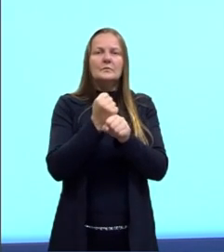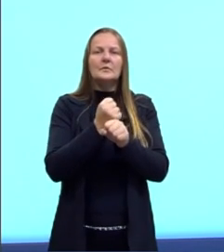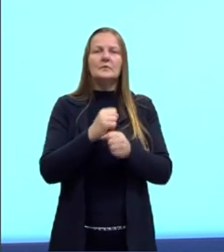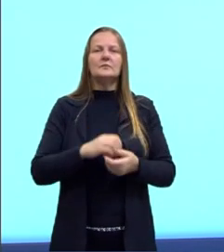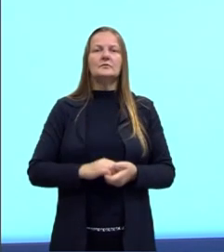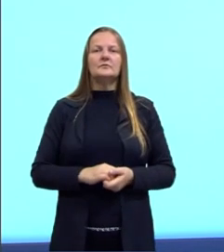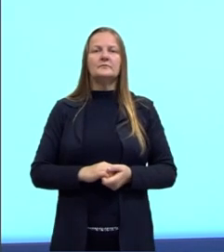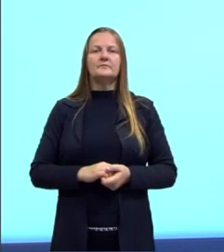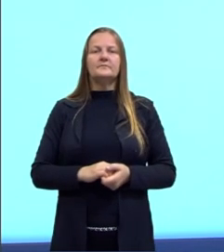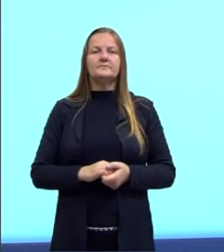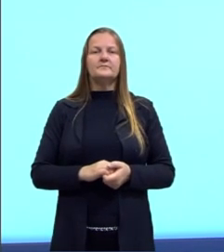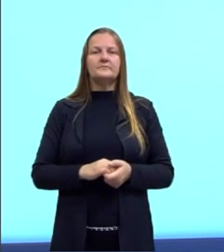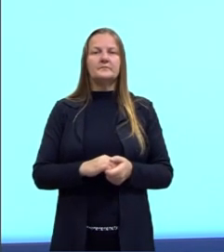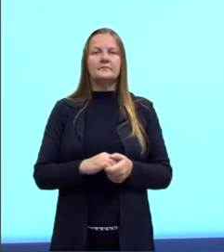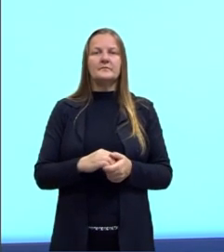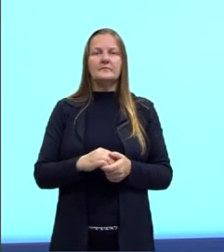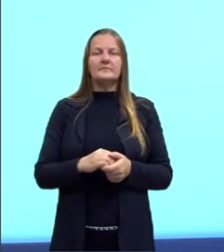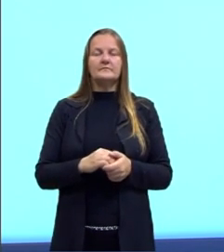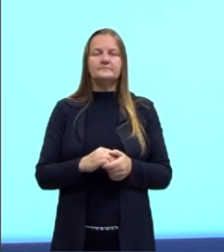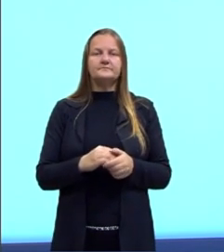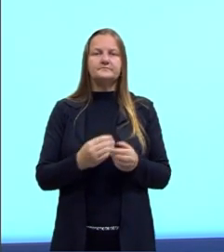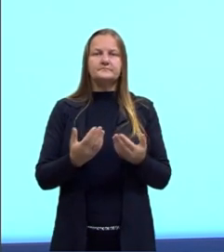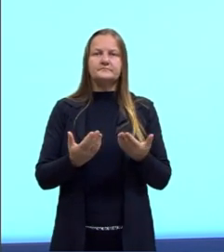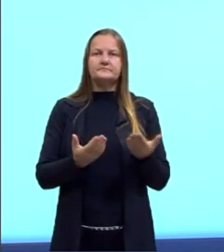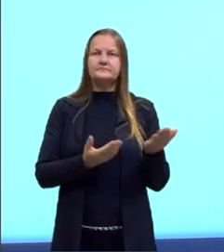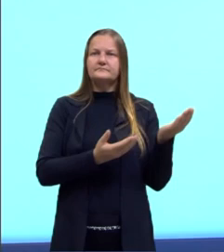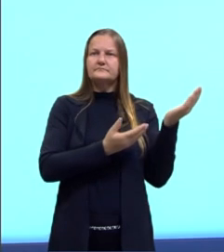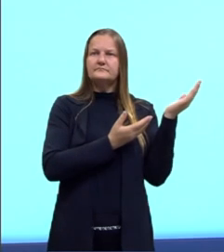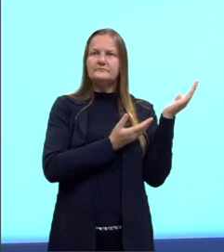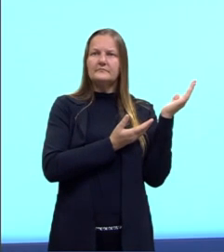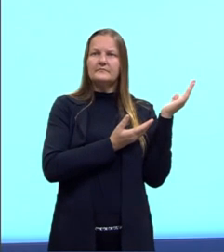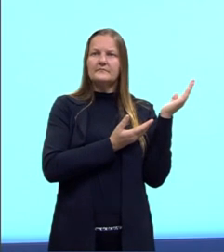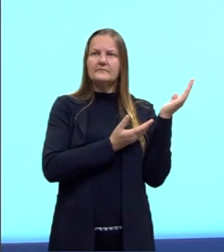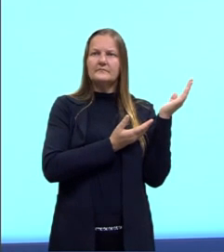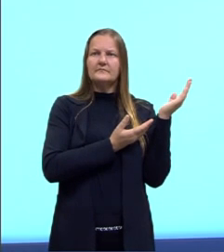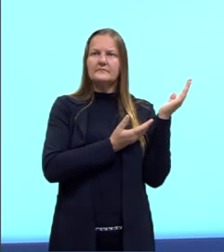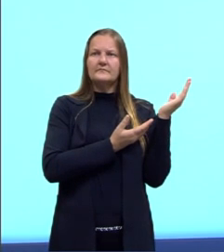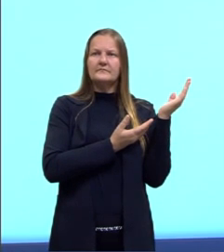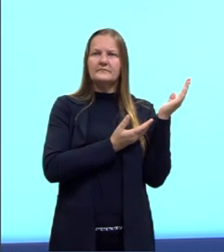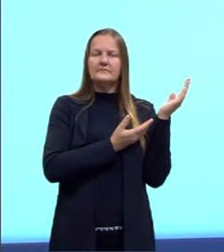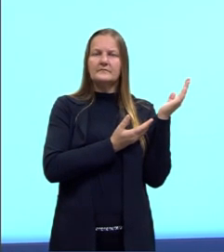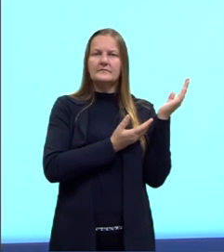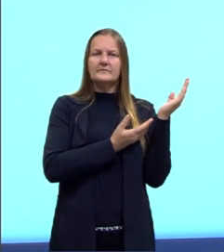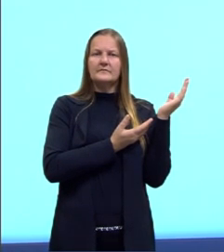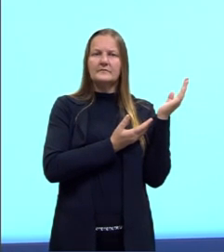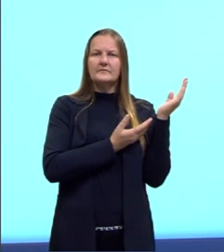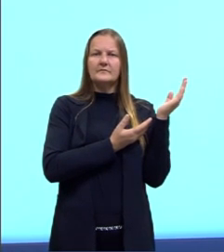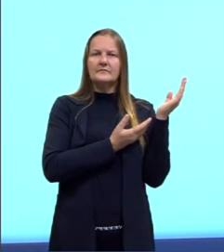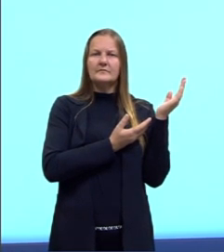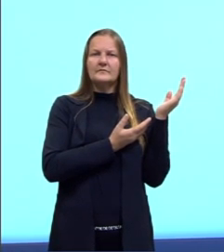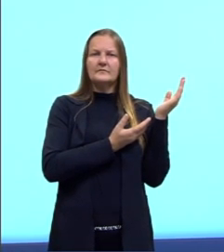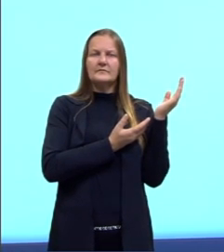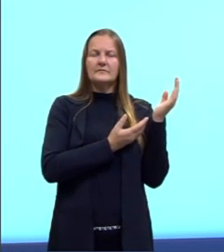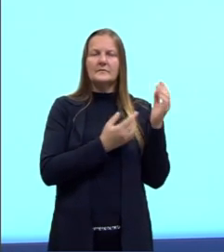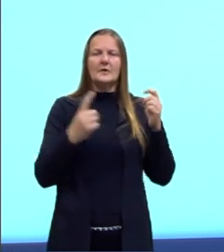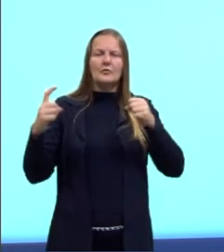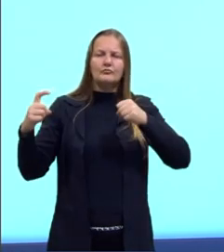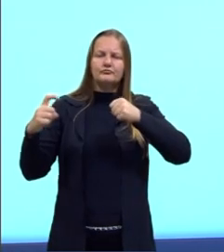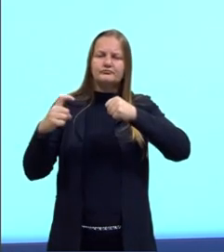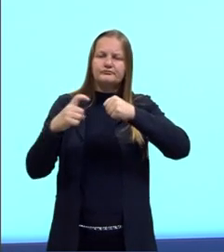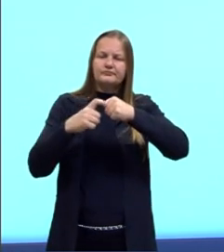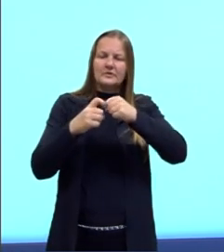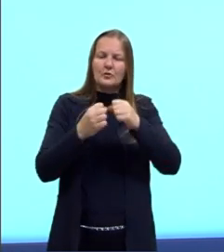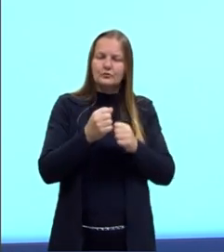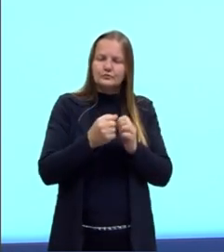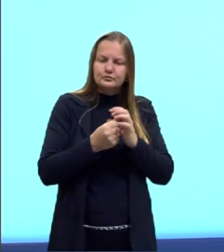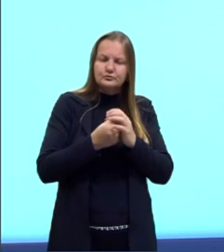o testículo bom então esse PDF vai induzir medula das gônadas embrião